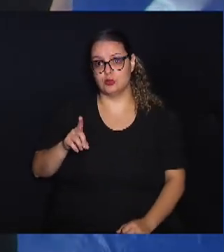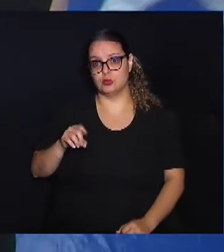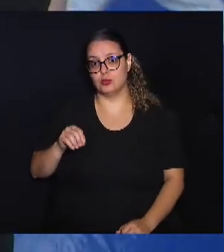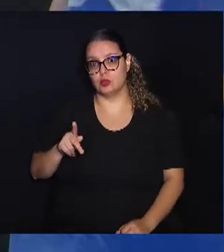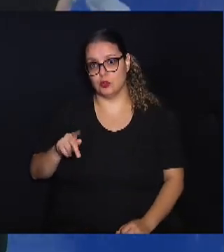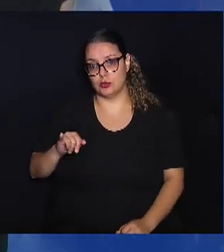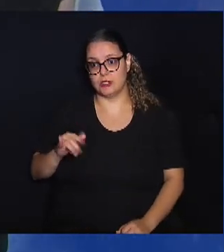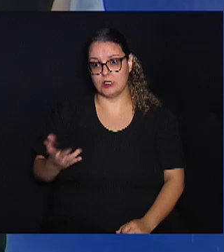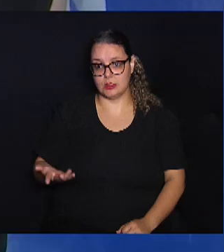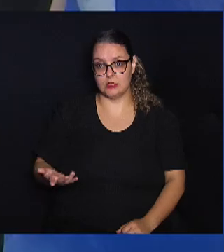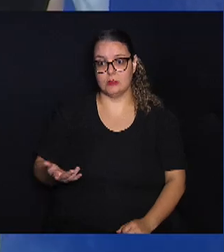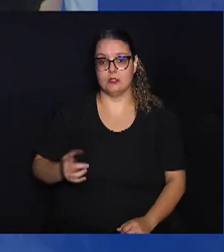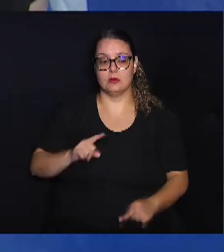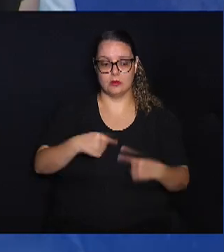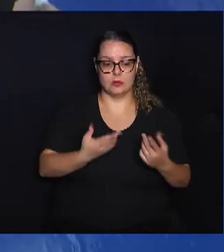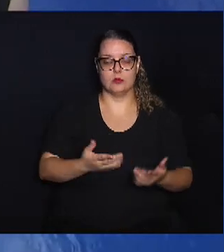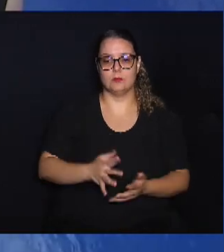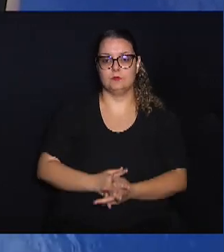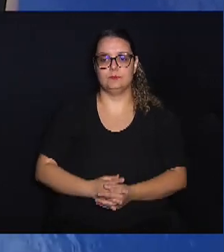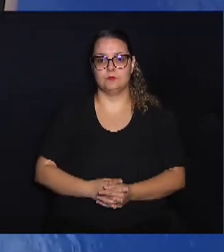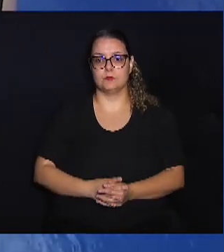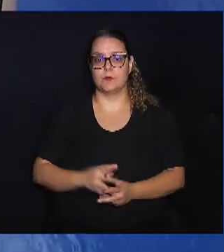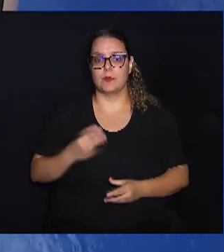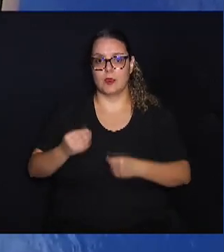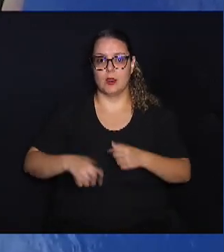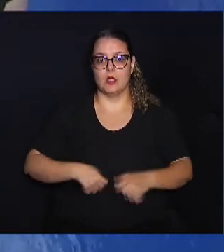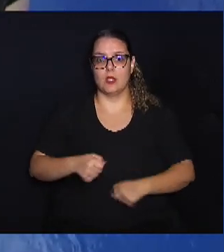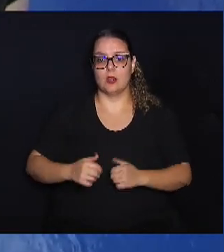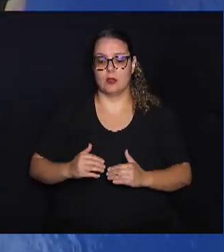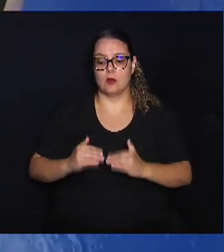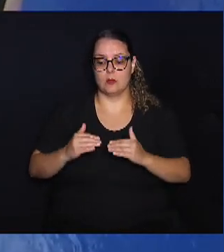mais. E como que é feita a graduação dentro do karatê?